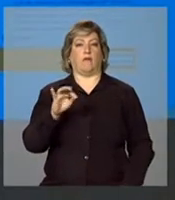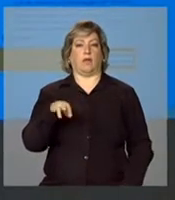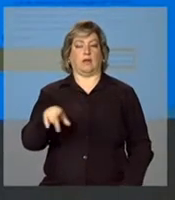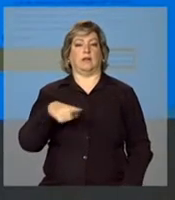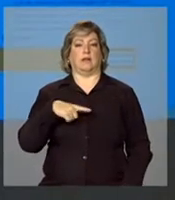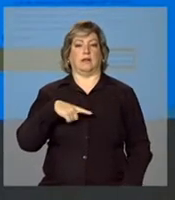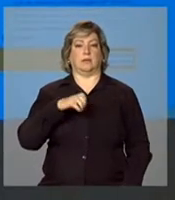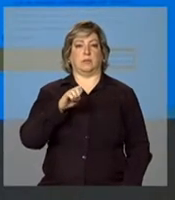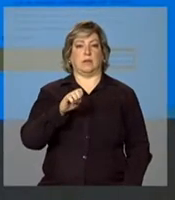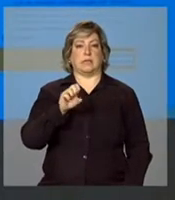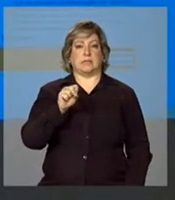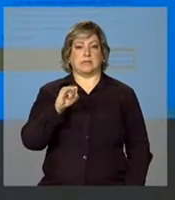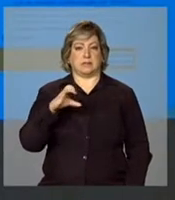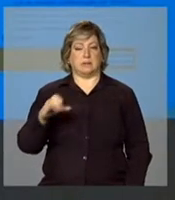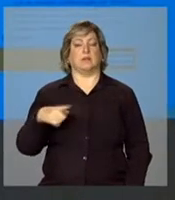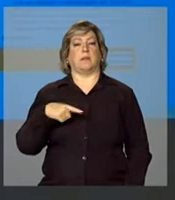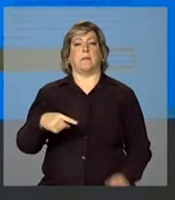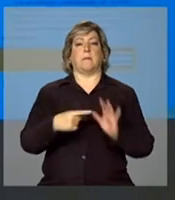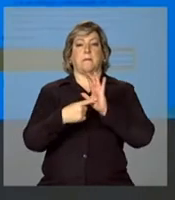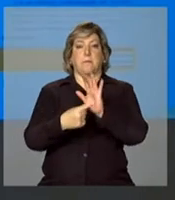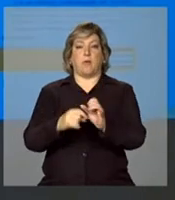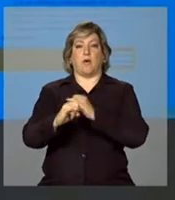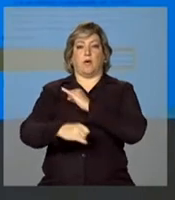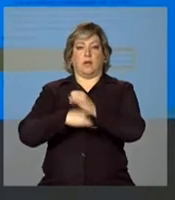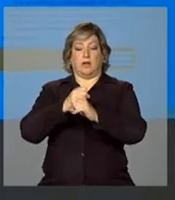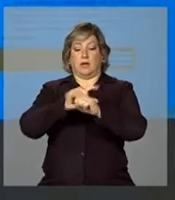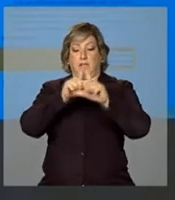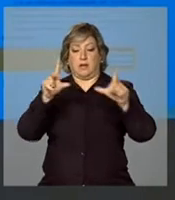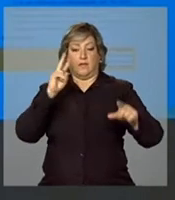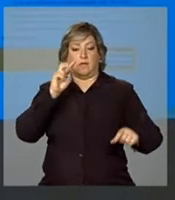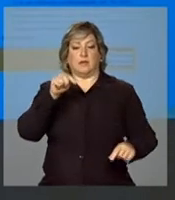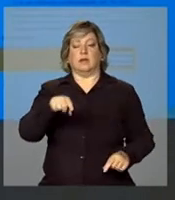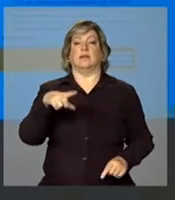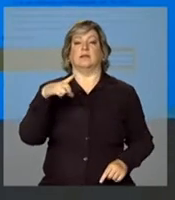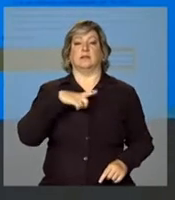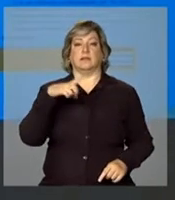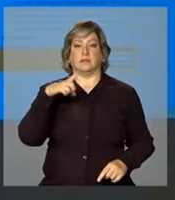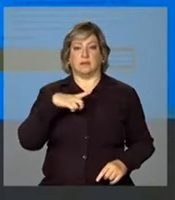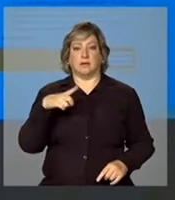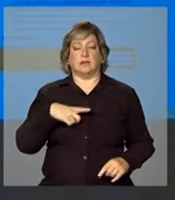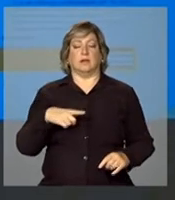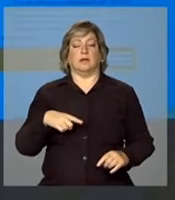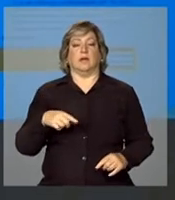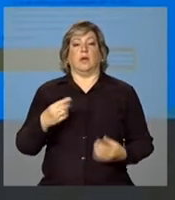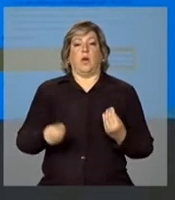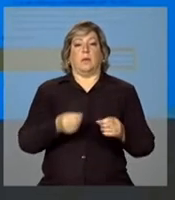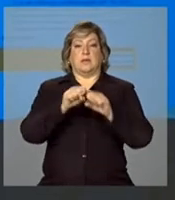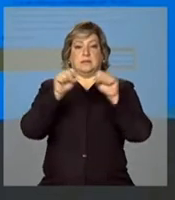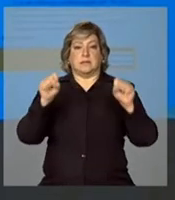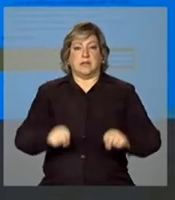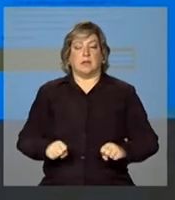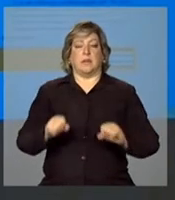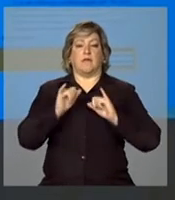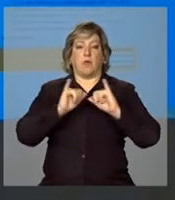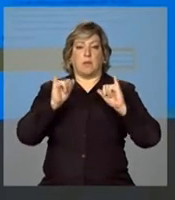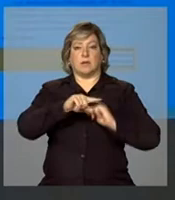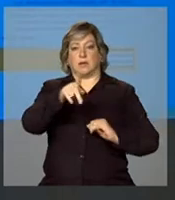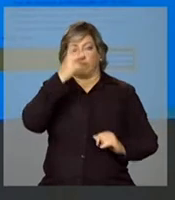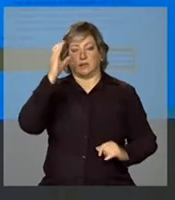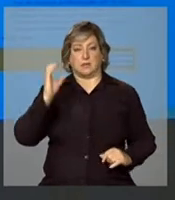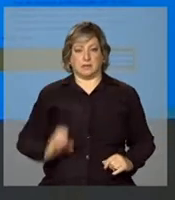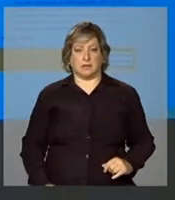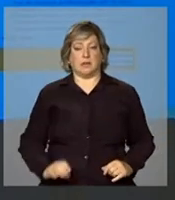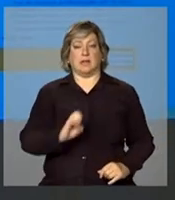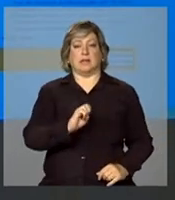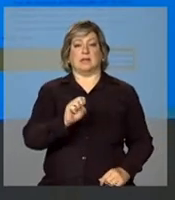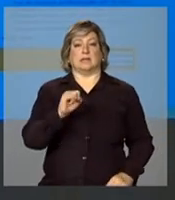slides mostra a página, né, a cara do Sistema de Informação Cidadão, do Sistema Eletrônico de Informação Cidadão, o ESIC.